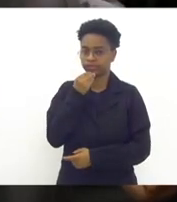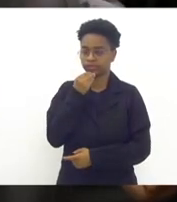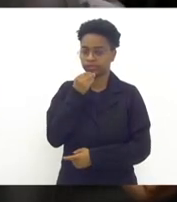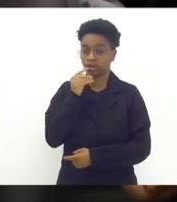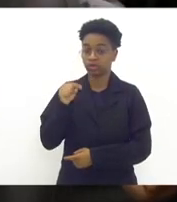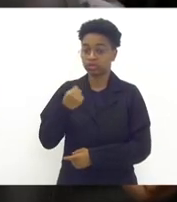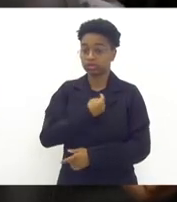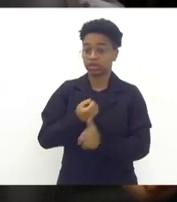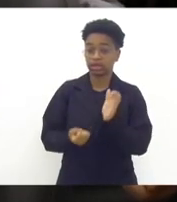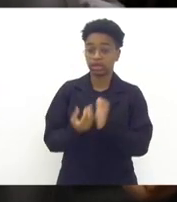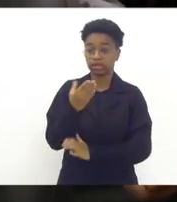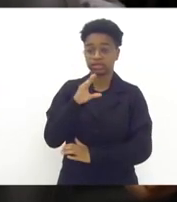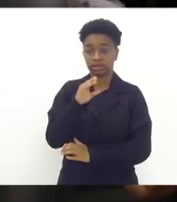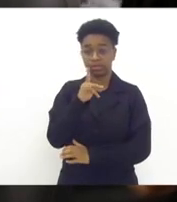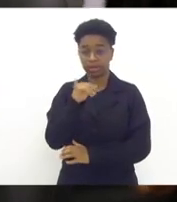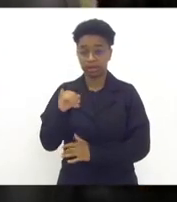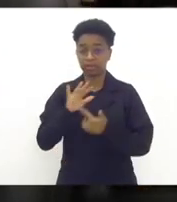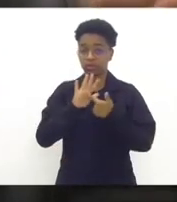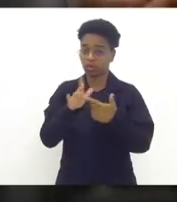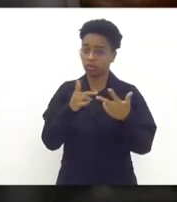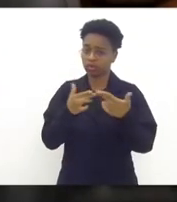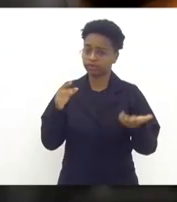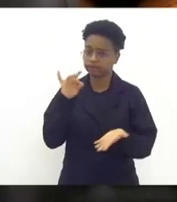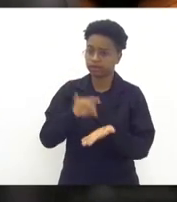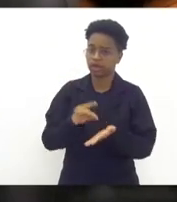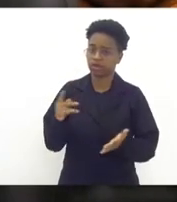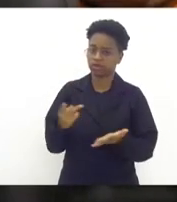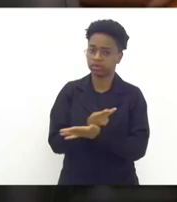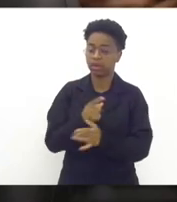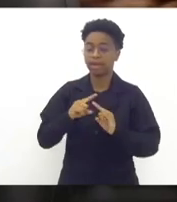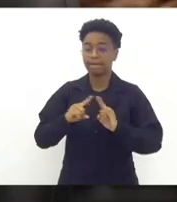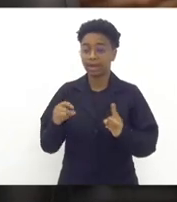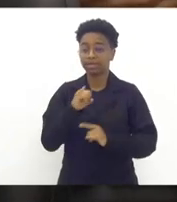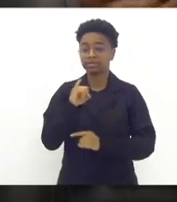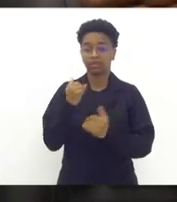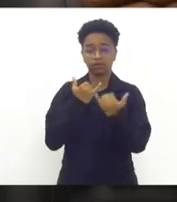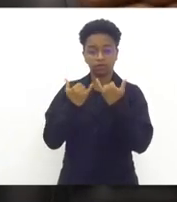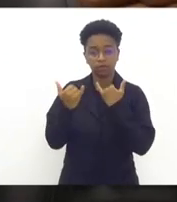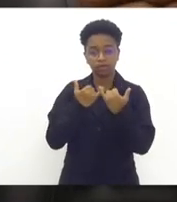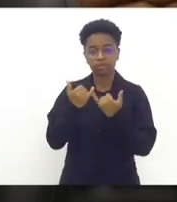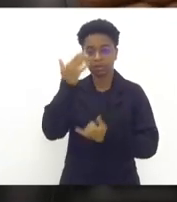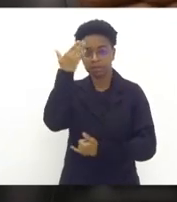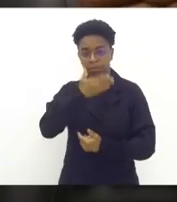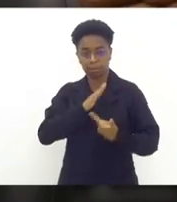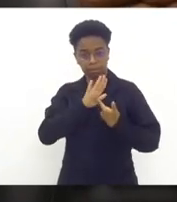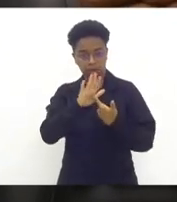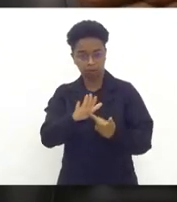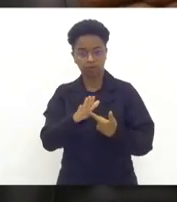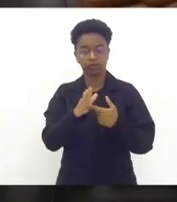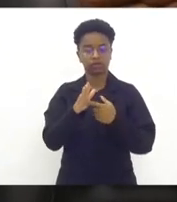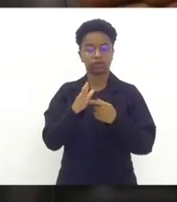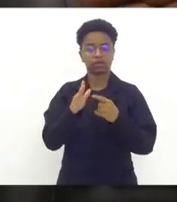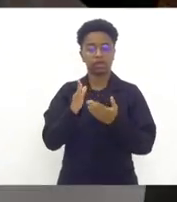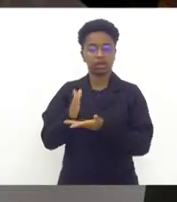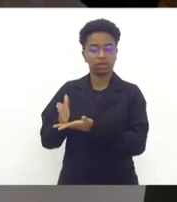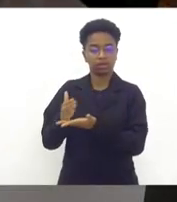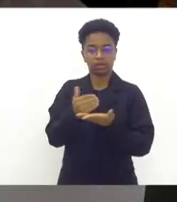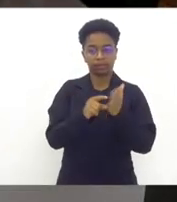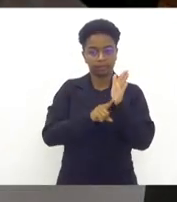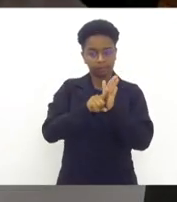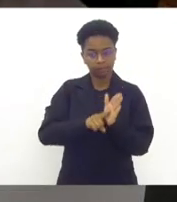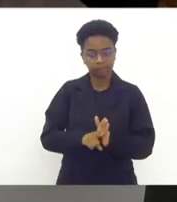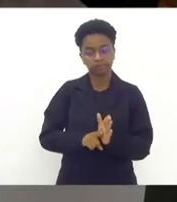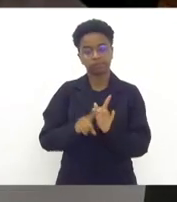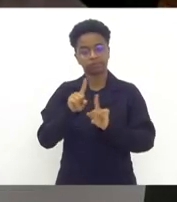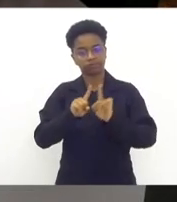uma CPI com dados da realidade. Mas também quando esses dados são comprovados estatisticamente, e